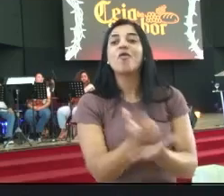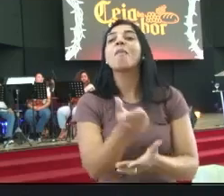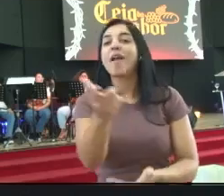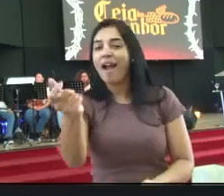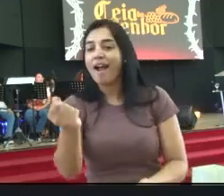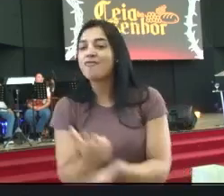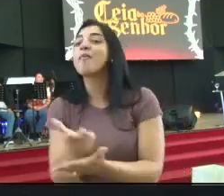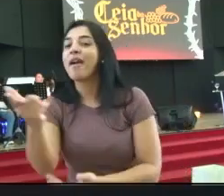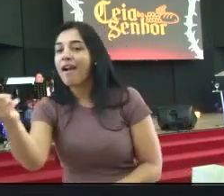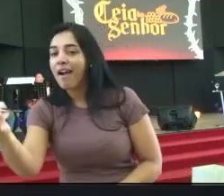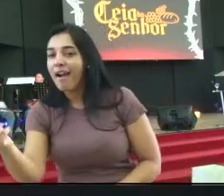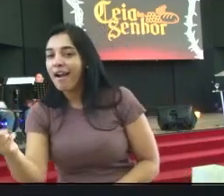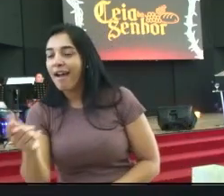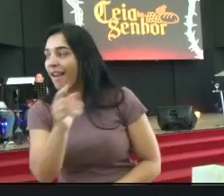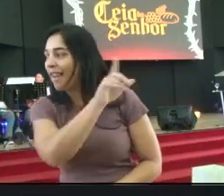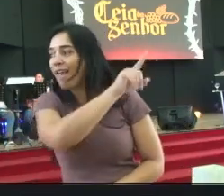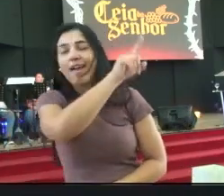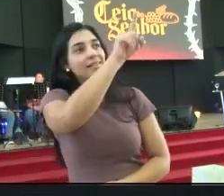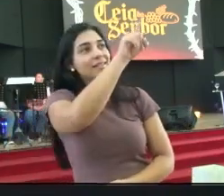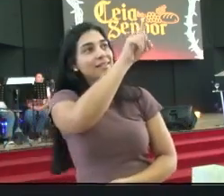Aí na galeria.